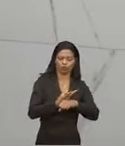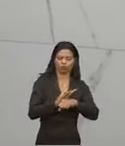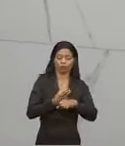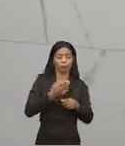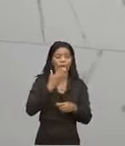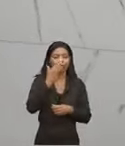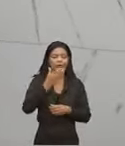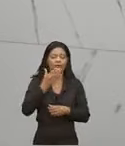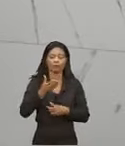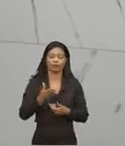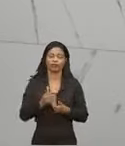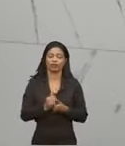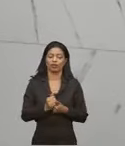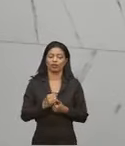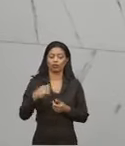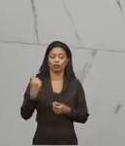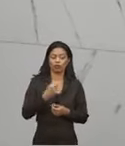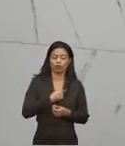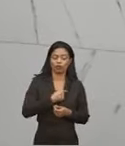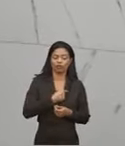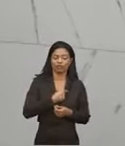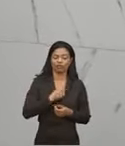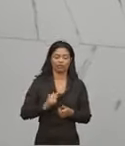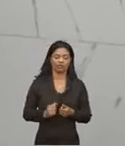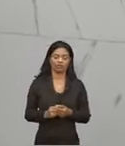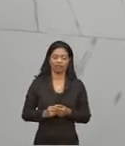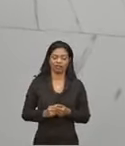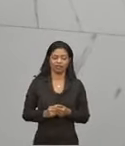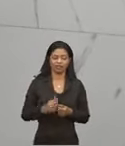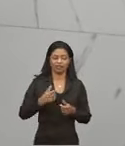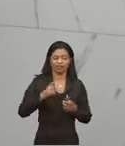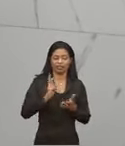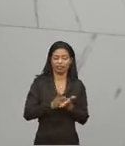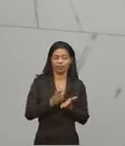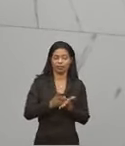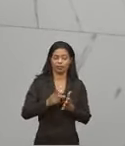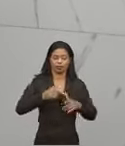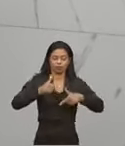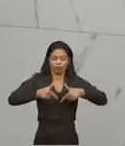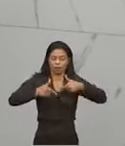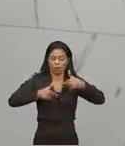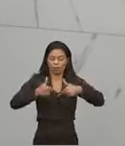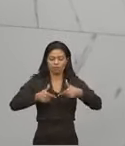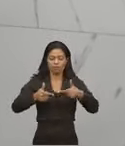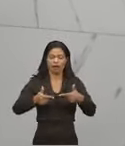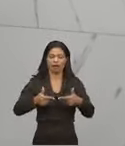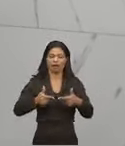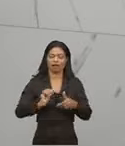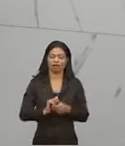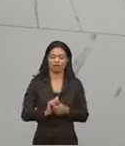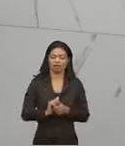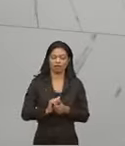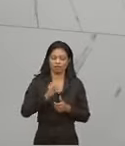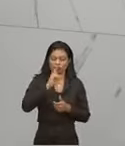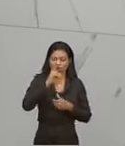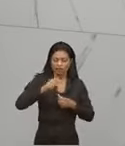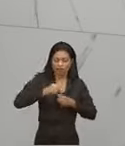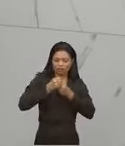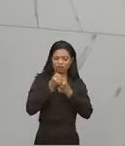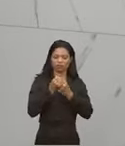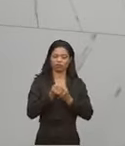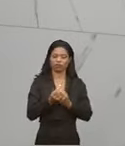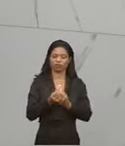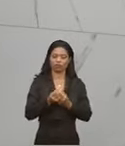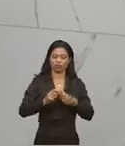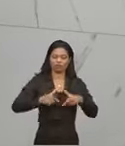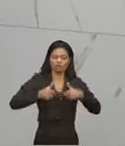às pastas. Muitas vezes a gente coloca aí em critério a questão de ser da bancada, de ser do governo, de estar